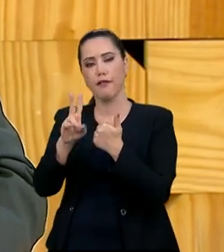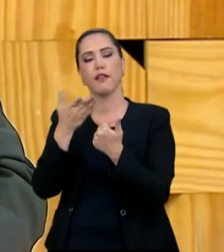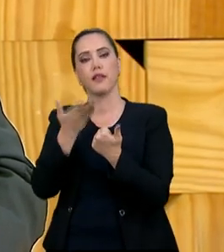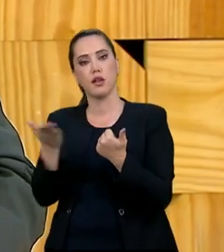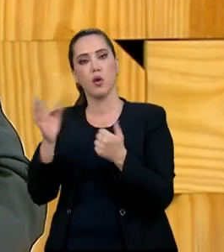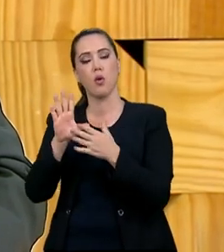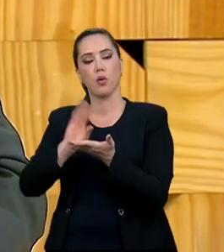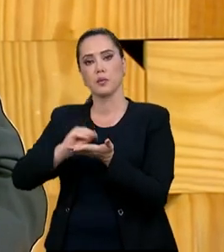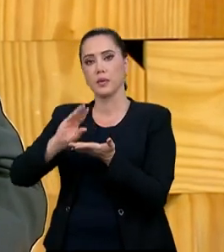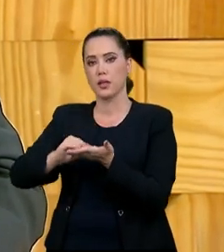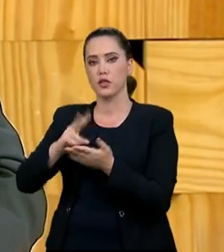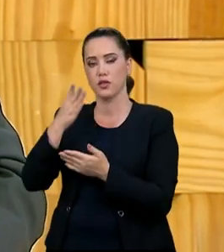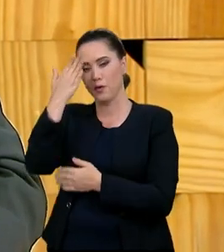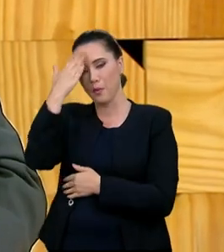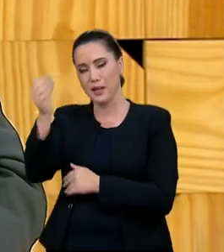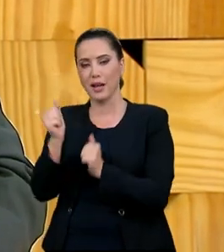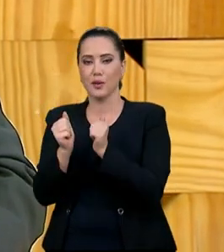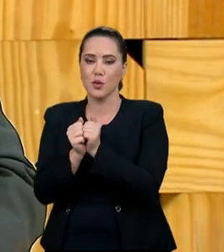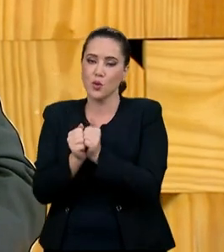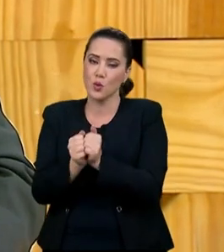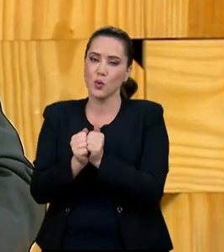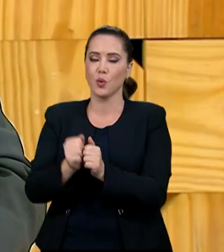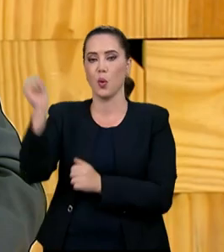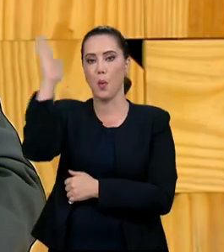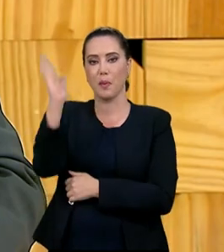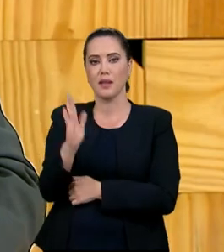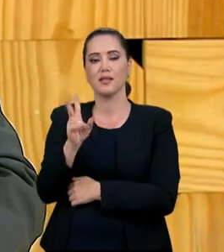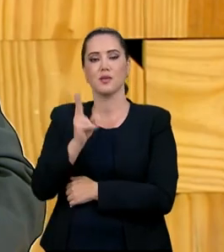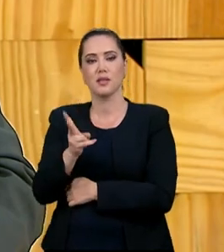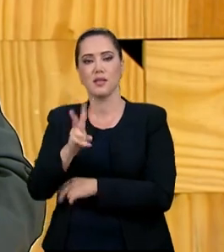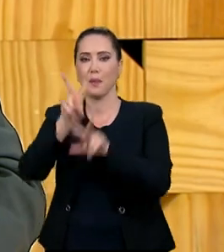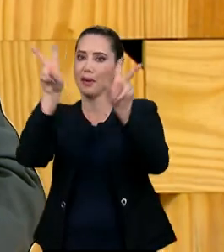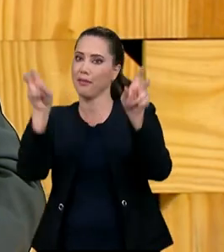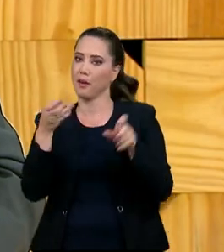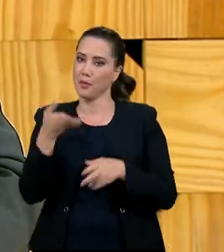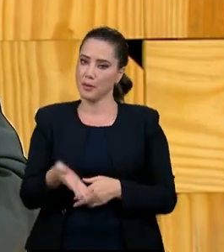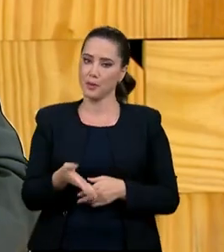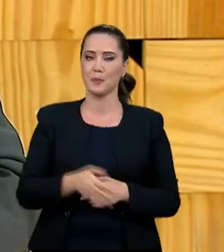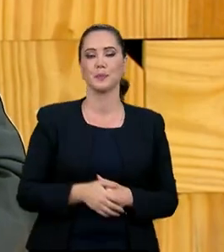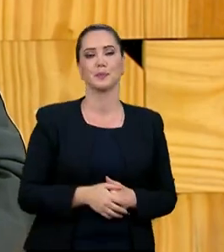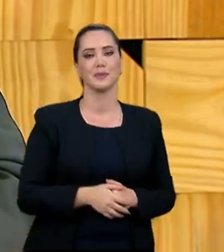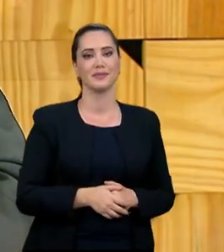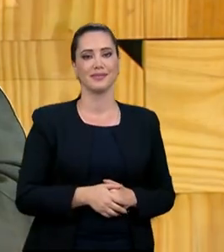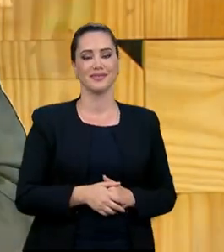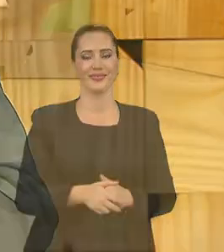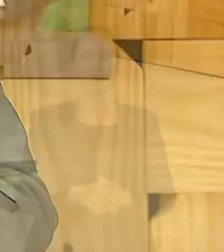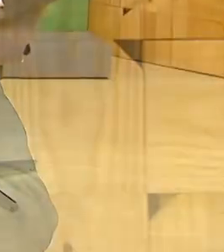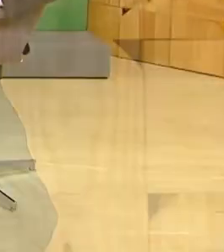Brasil Play. Obrigado pela companhia e o Brasil continua em pauta aqui na TV Brasil.